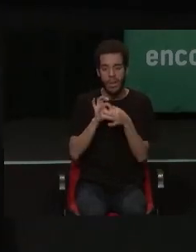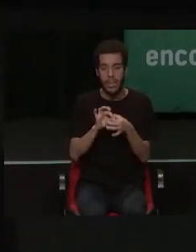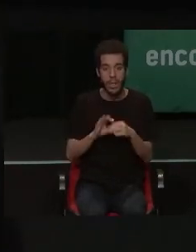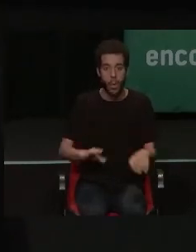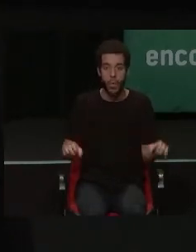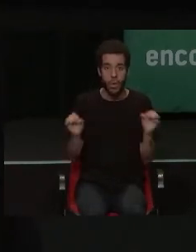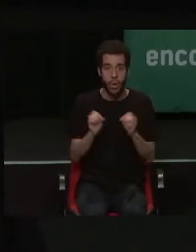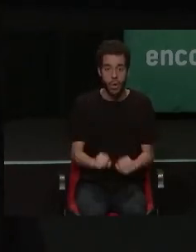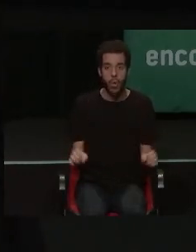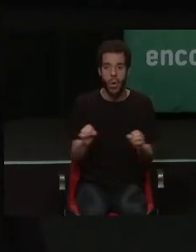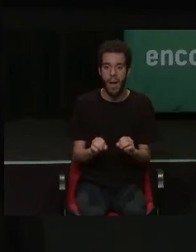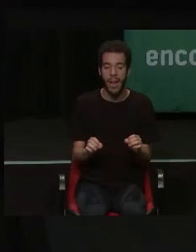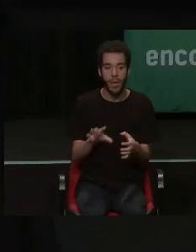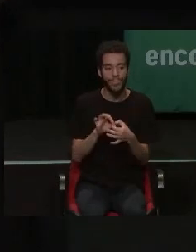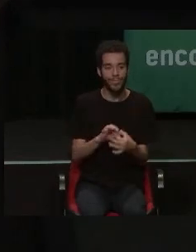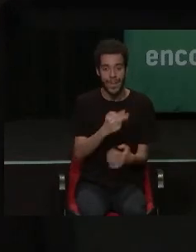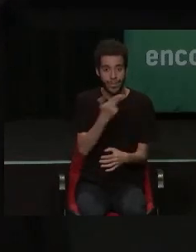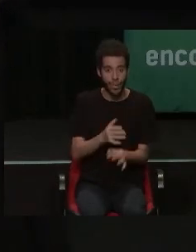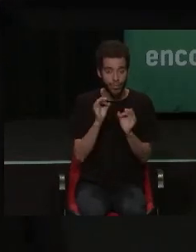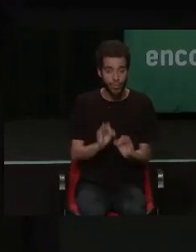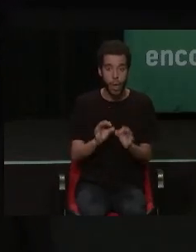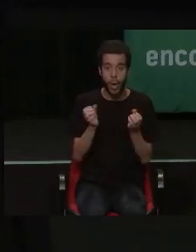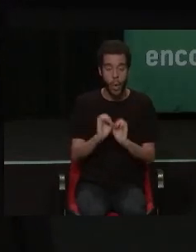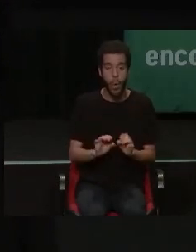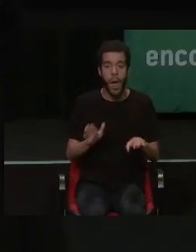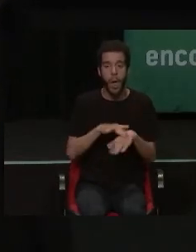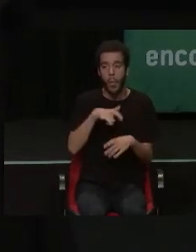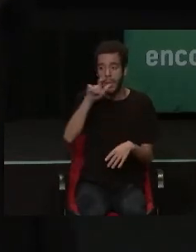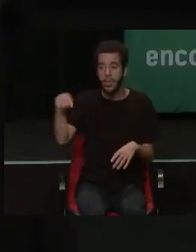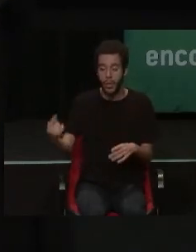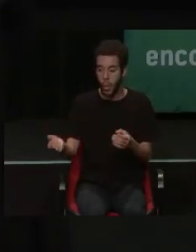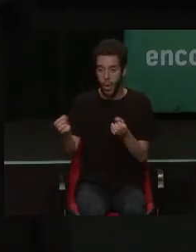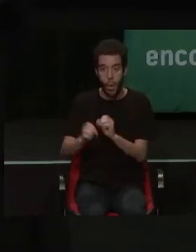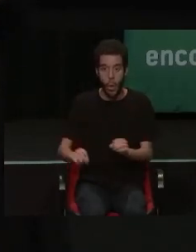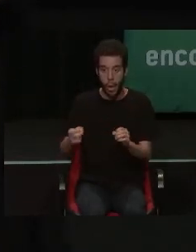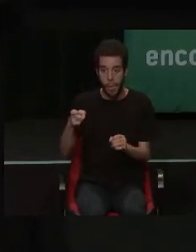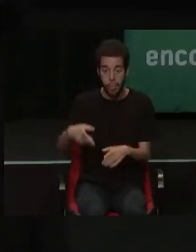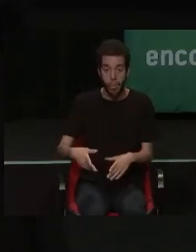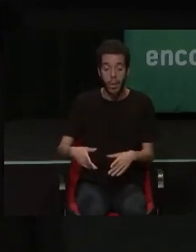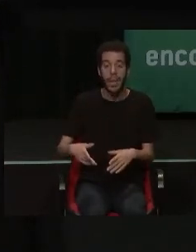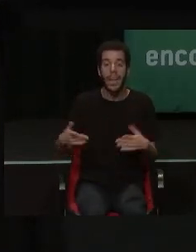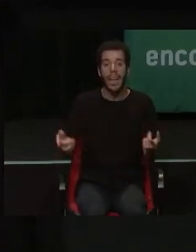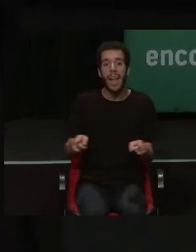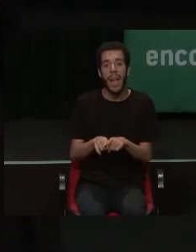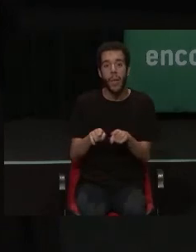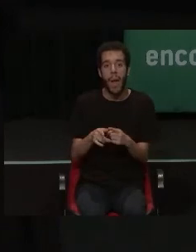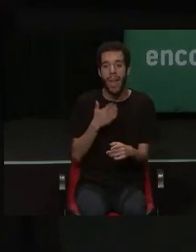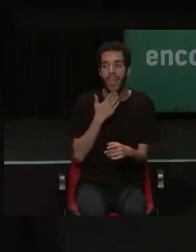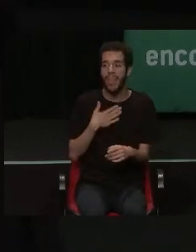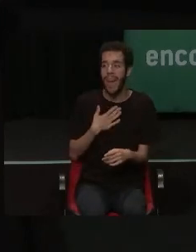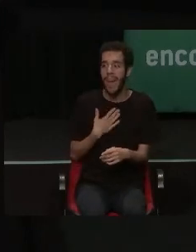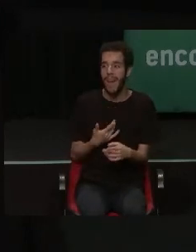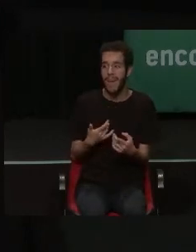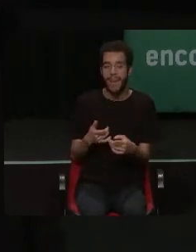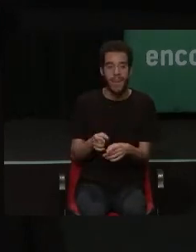primárias, elas acham que o facto das pessoas não estarem presentes já não lhes vão providenciar afeto